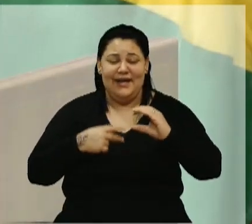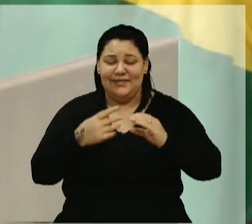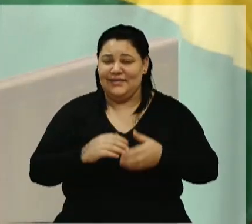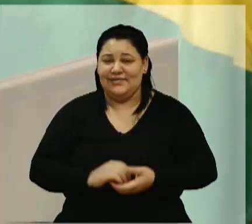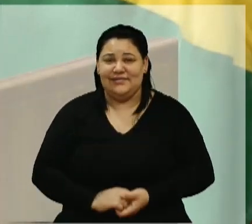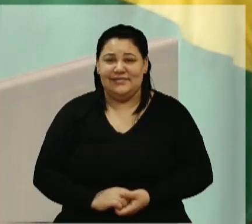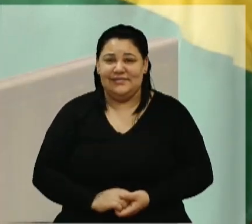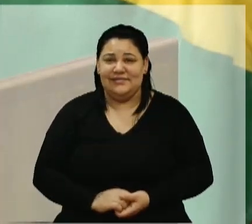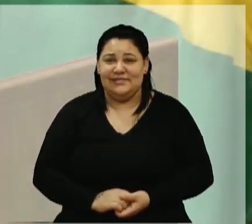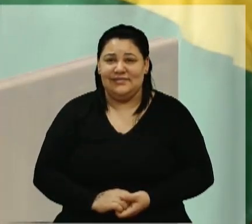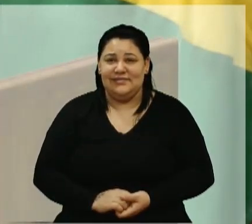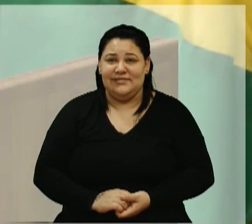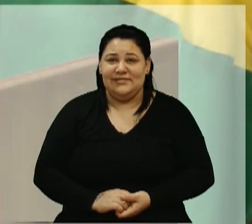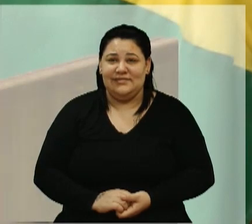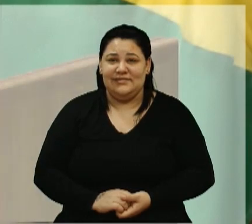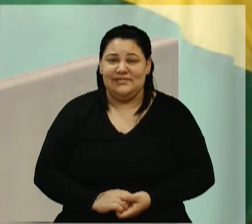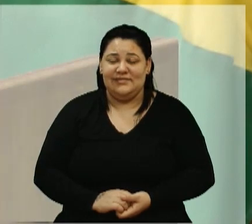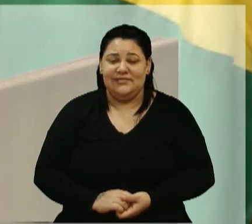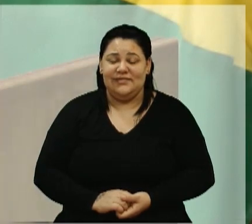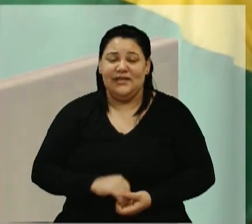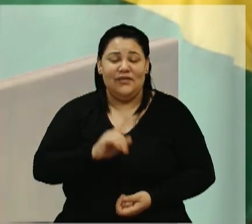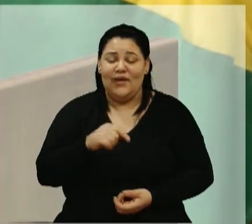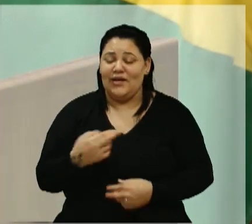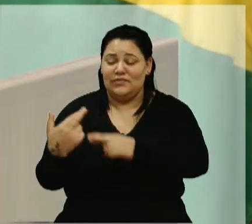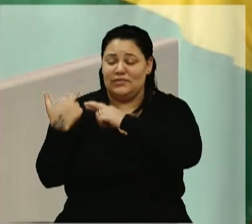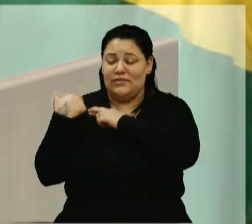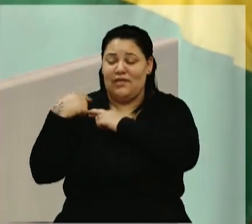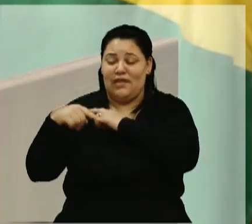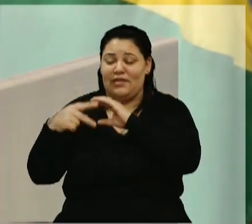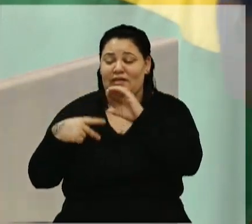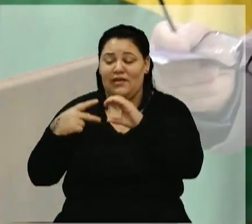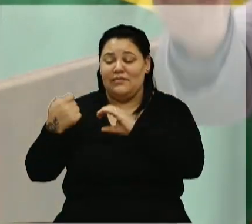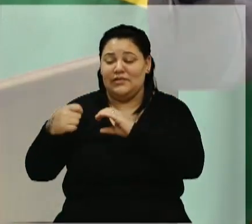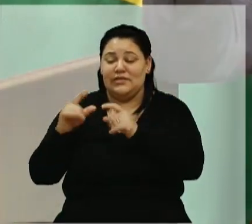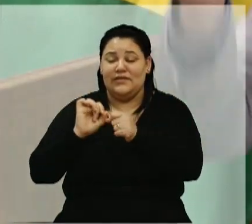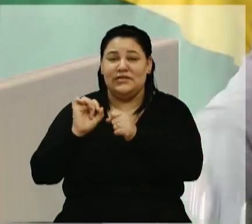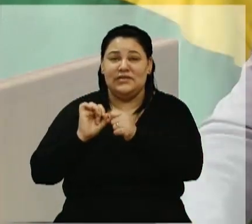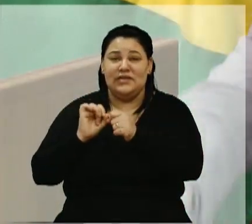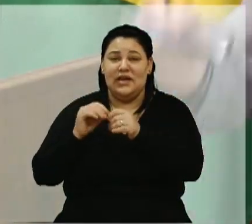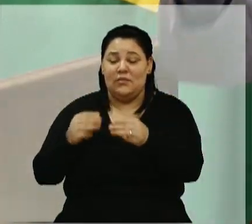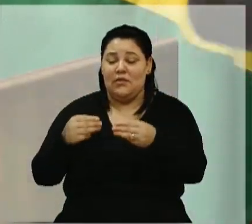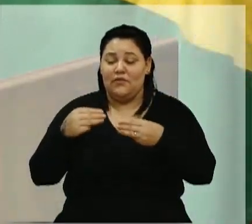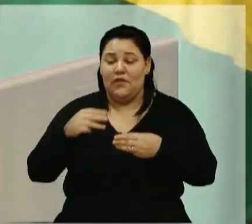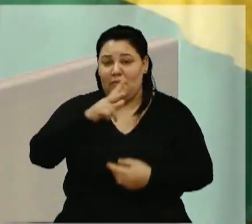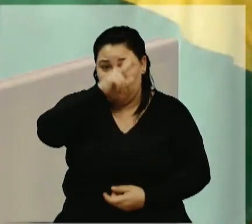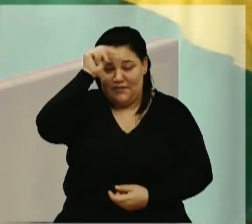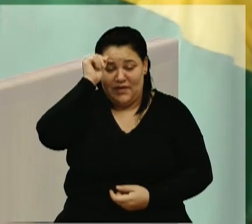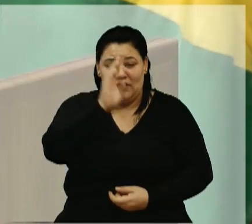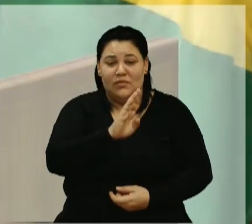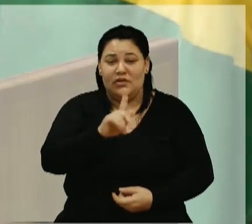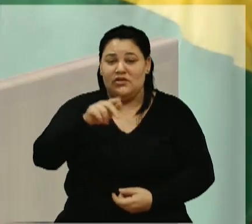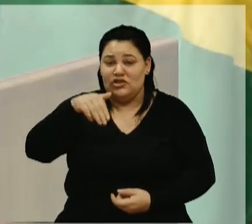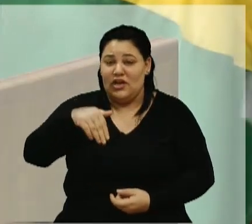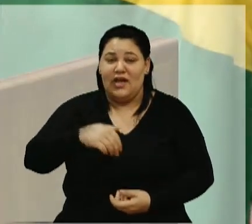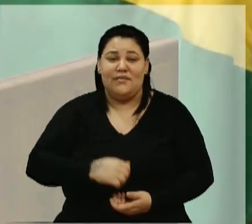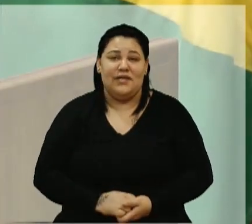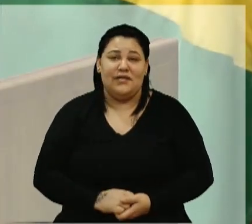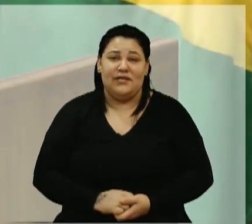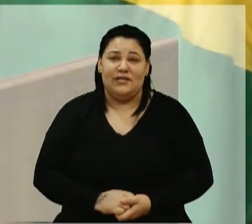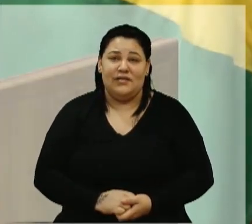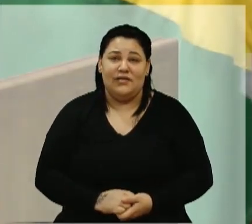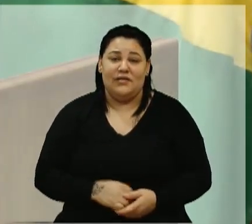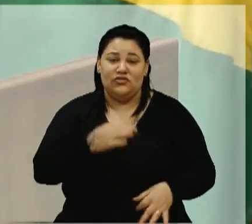altura desta casa essa moção. Tinha que fazer uma moção ao prefeito, à PGM, pela judicialização